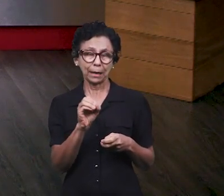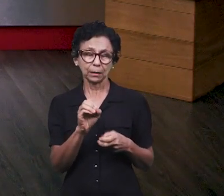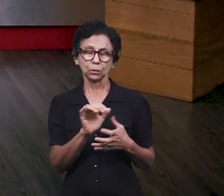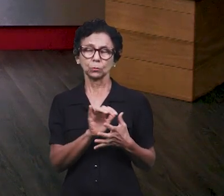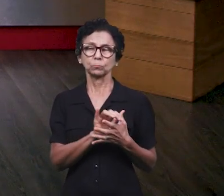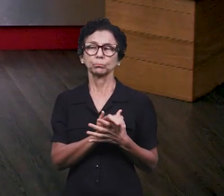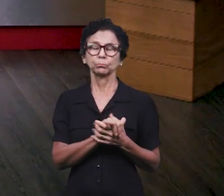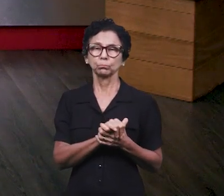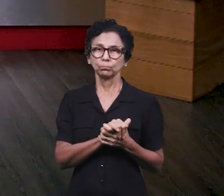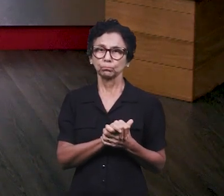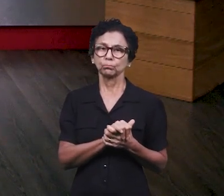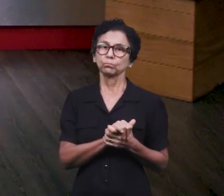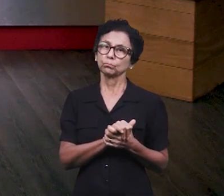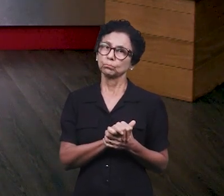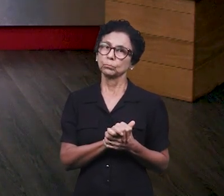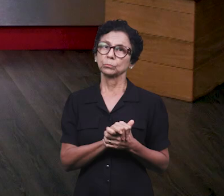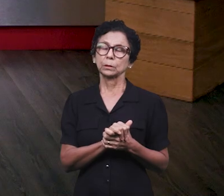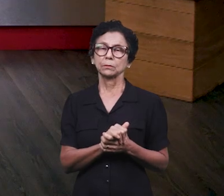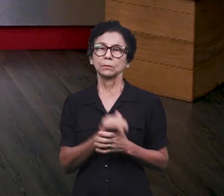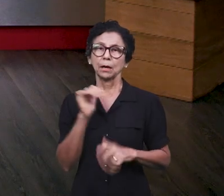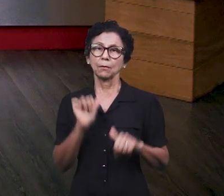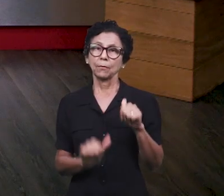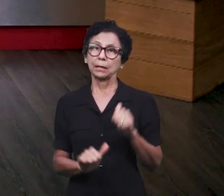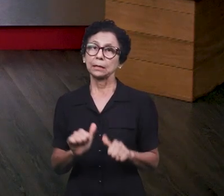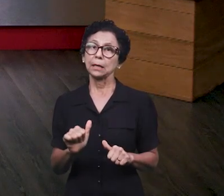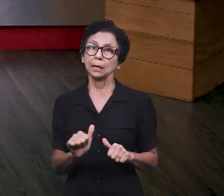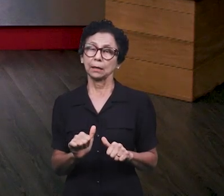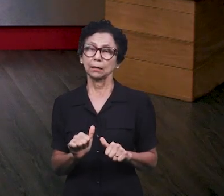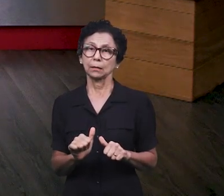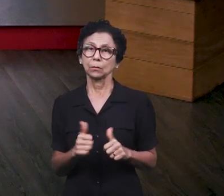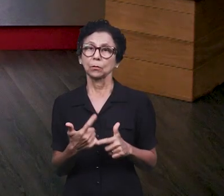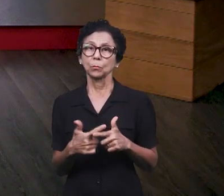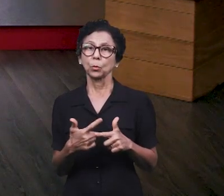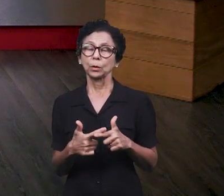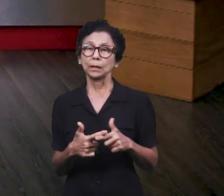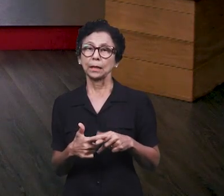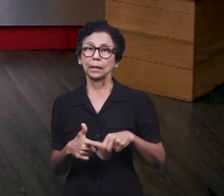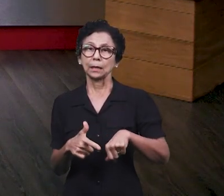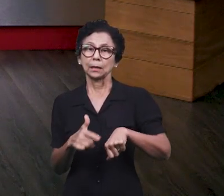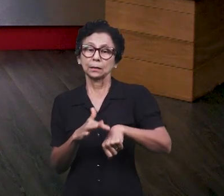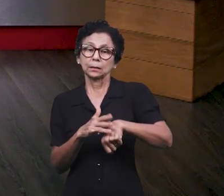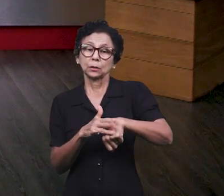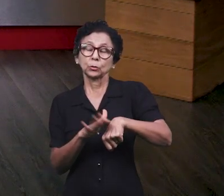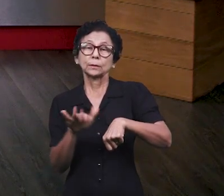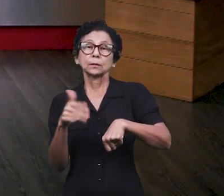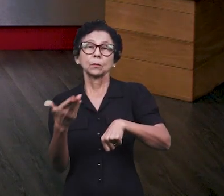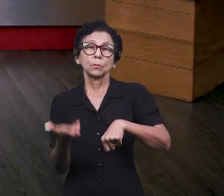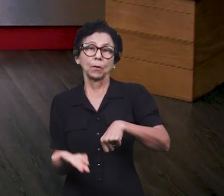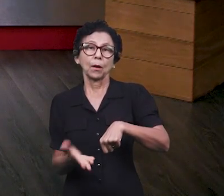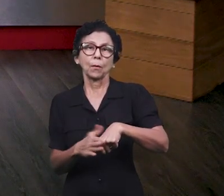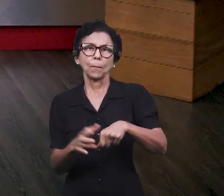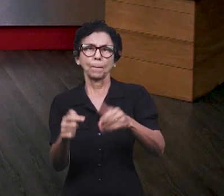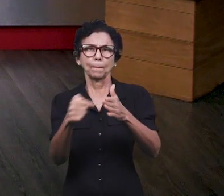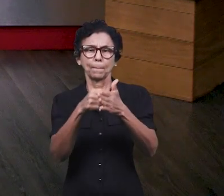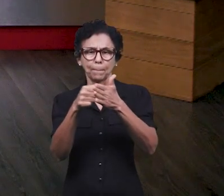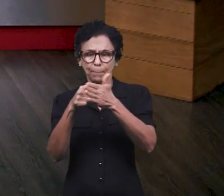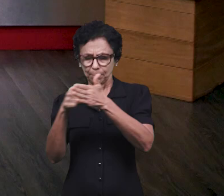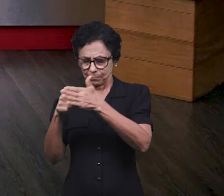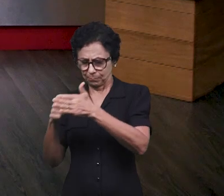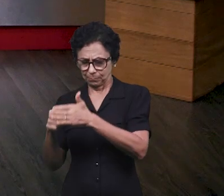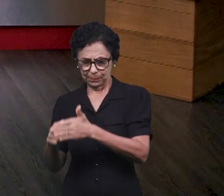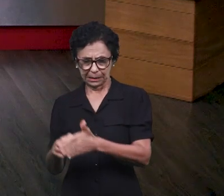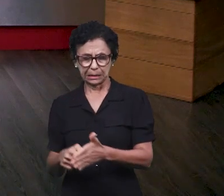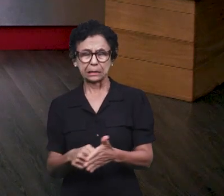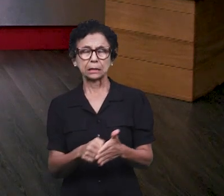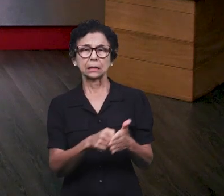paciente tem uma doença reumática ou outra. É importante especialmente quando se faz uma pesquisa para se garantir que todos